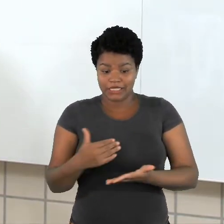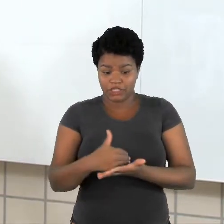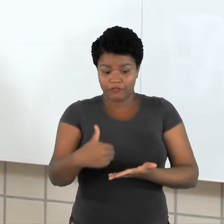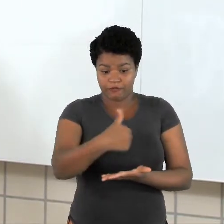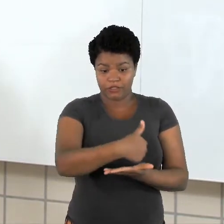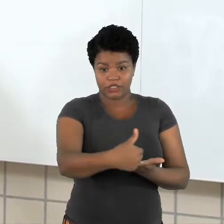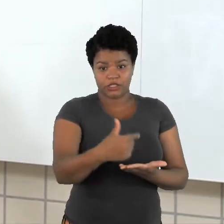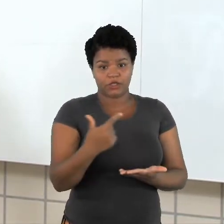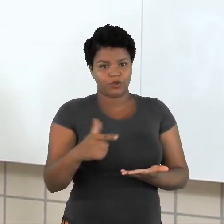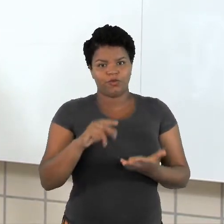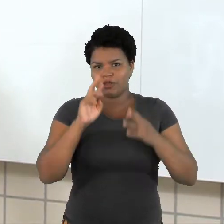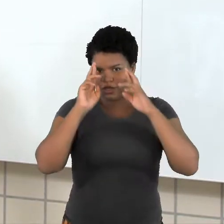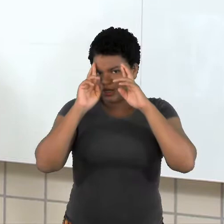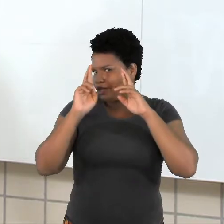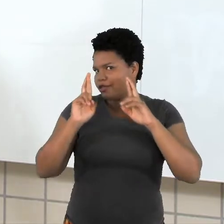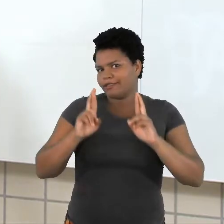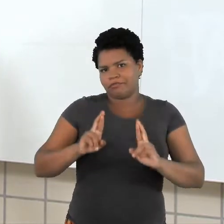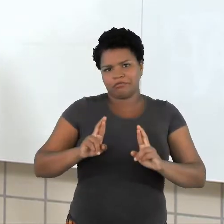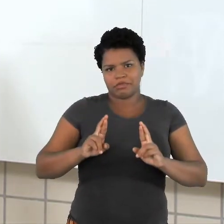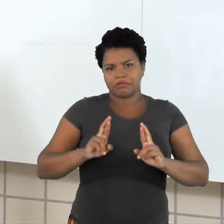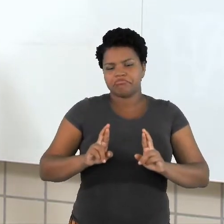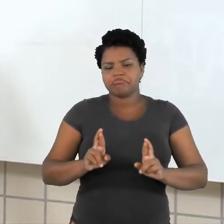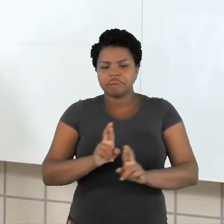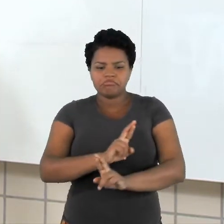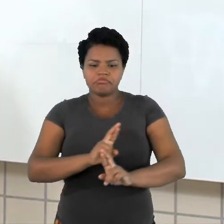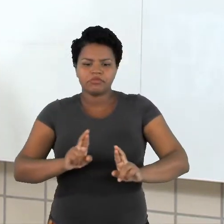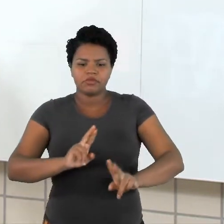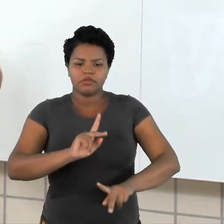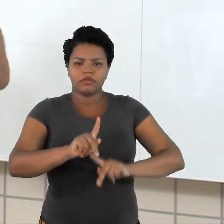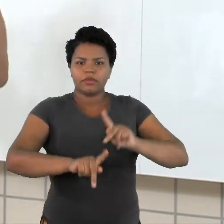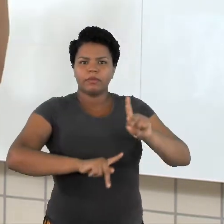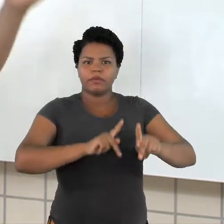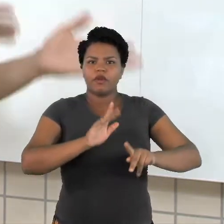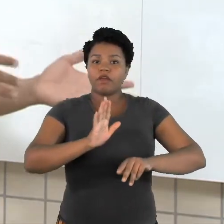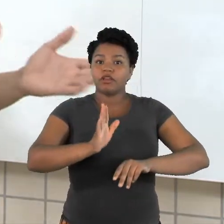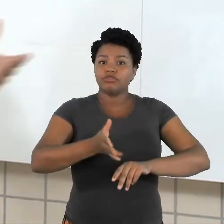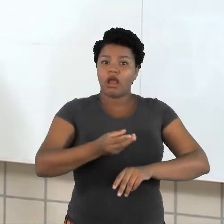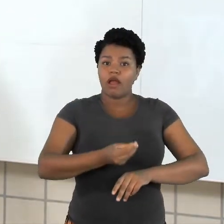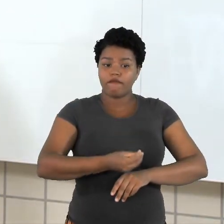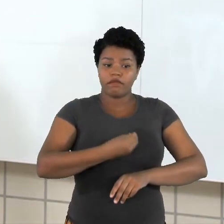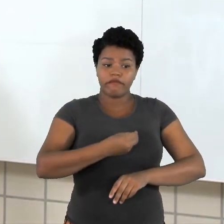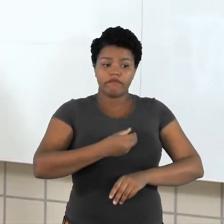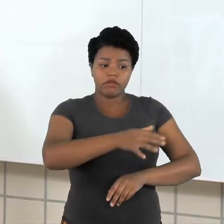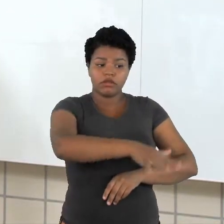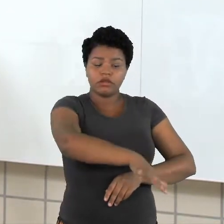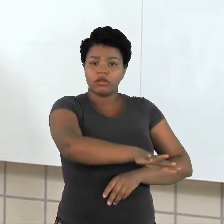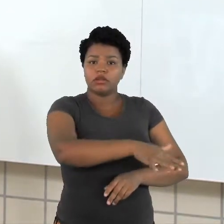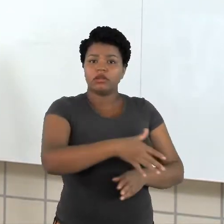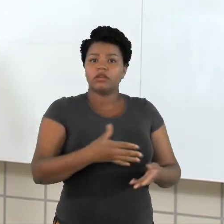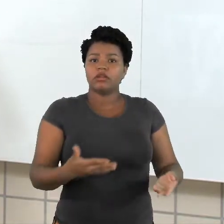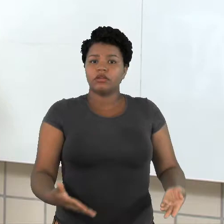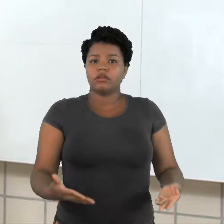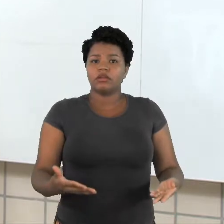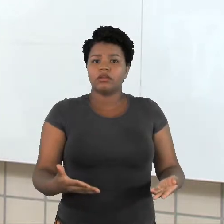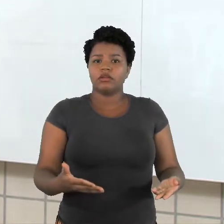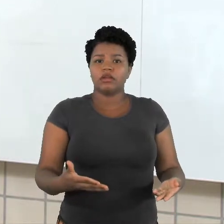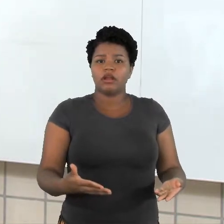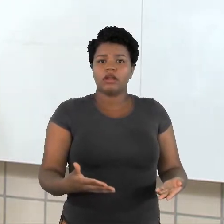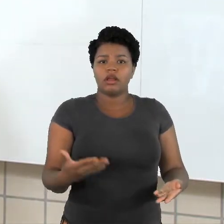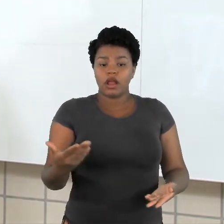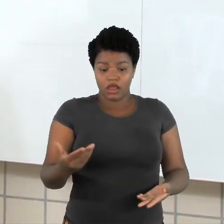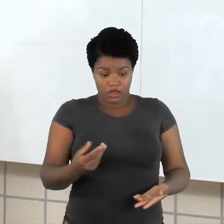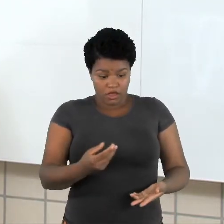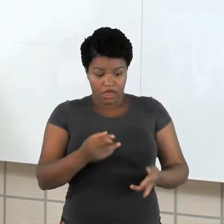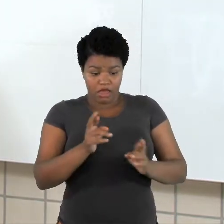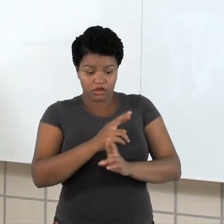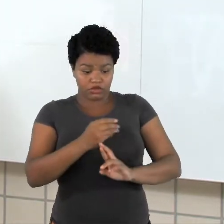houve respeito em relação aos povos que já moravam naquela área, em relação aos povos que já